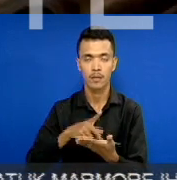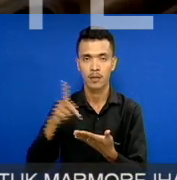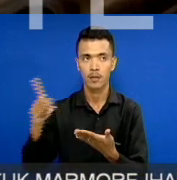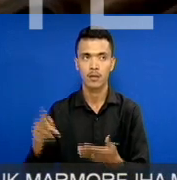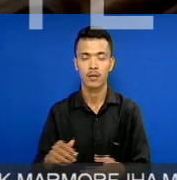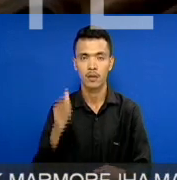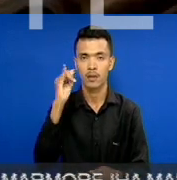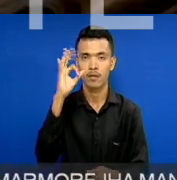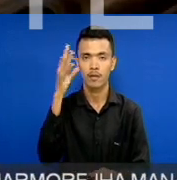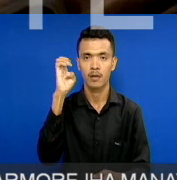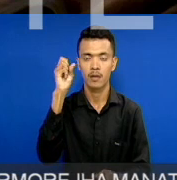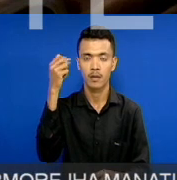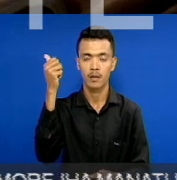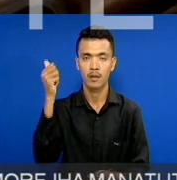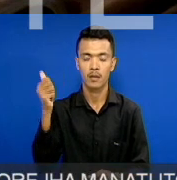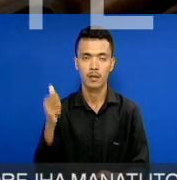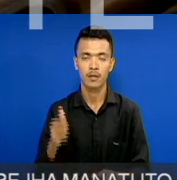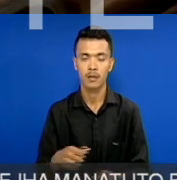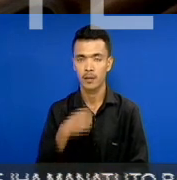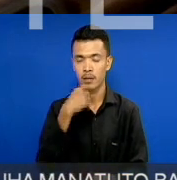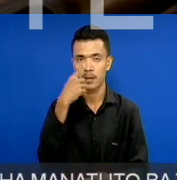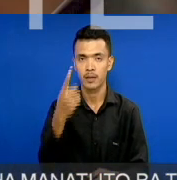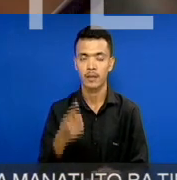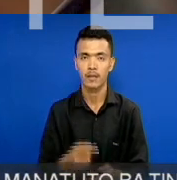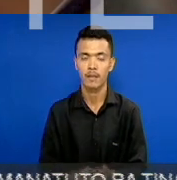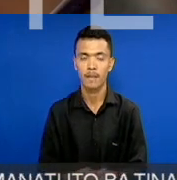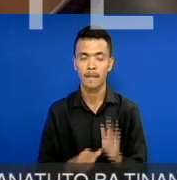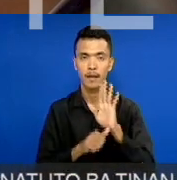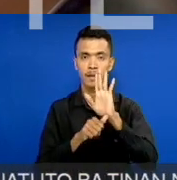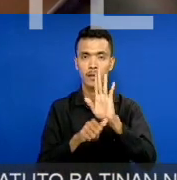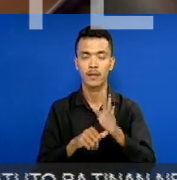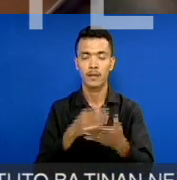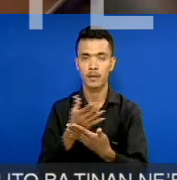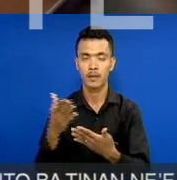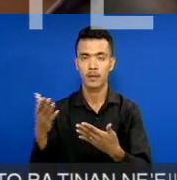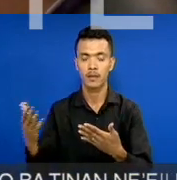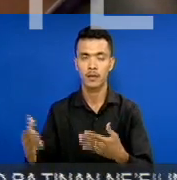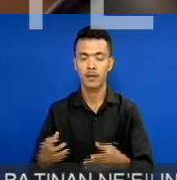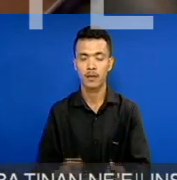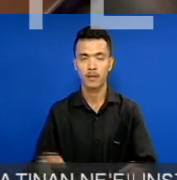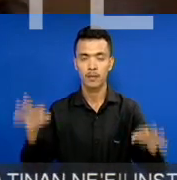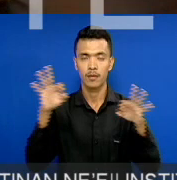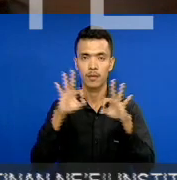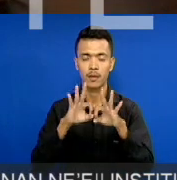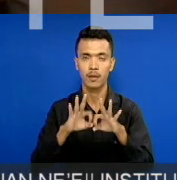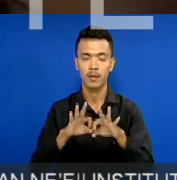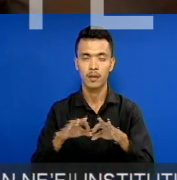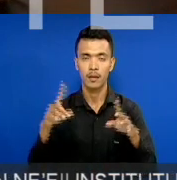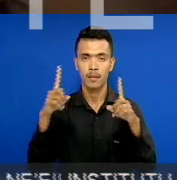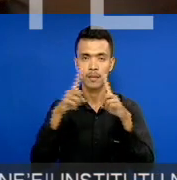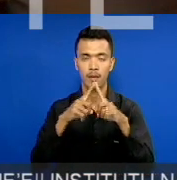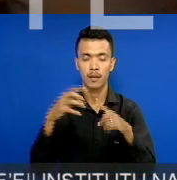Uniku Aifaeza, Salvador de Zuz da Cruz Sateteng, apresentação preço consumidores ni importante tebes ba